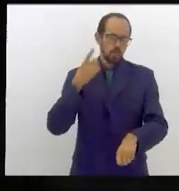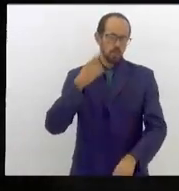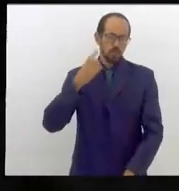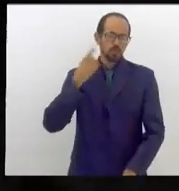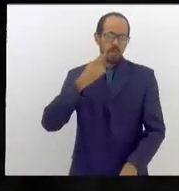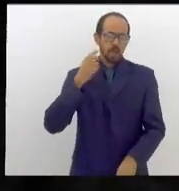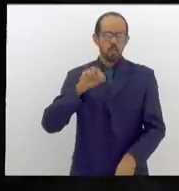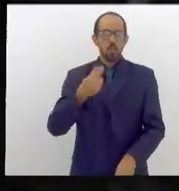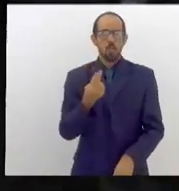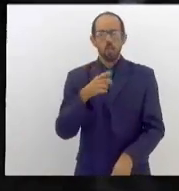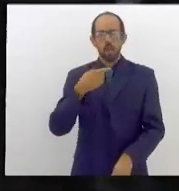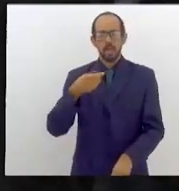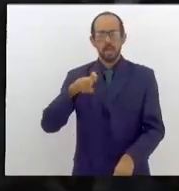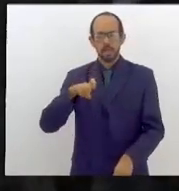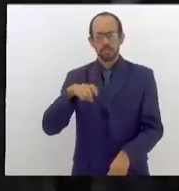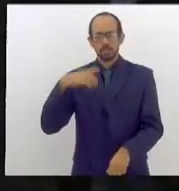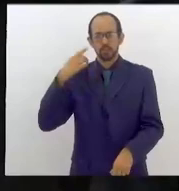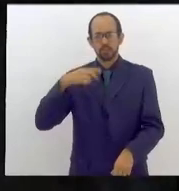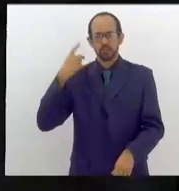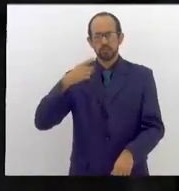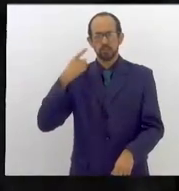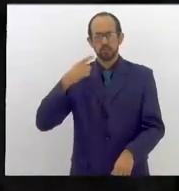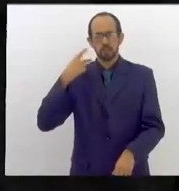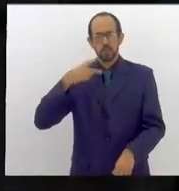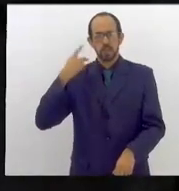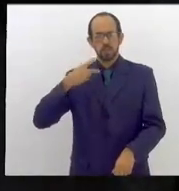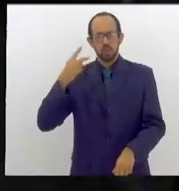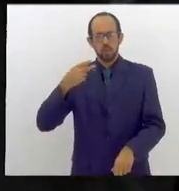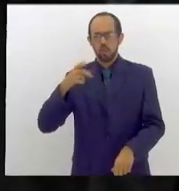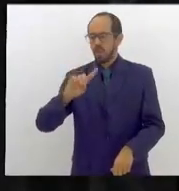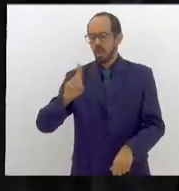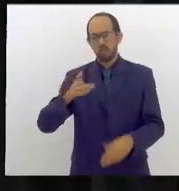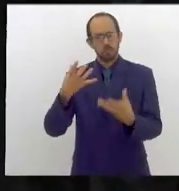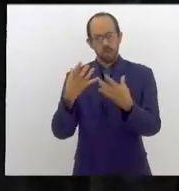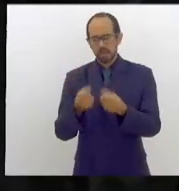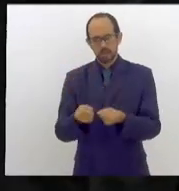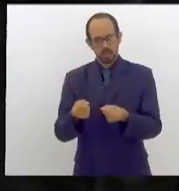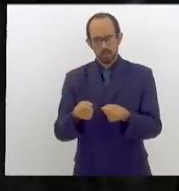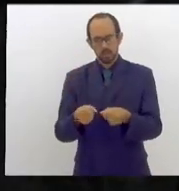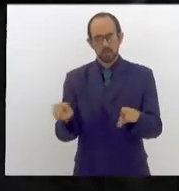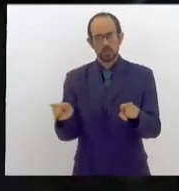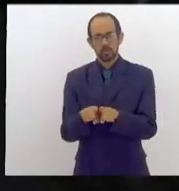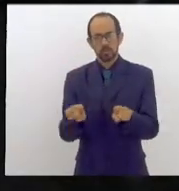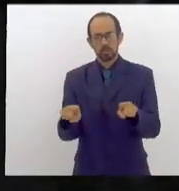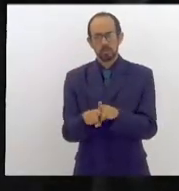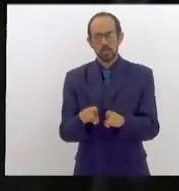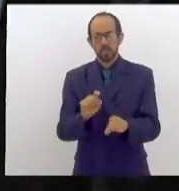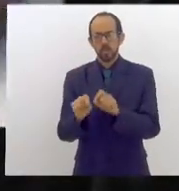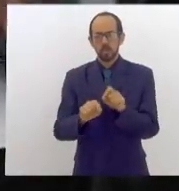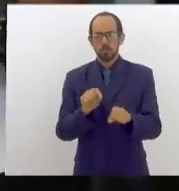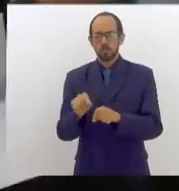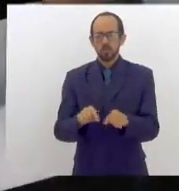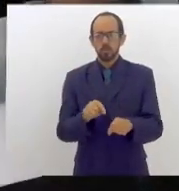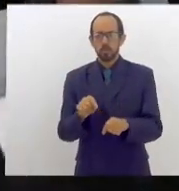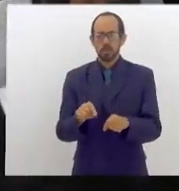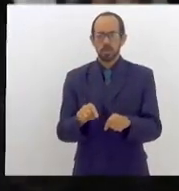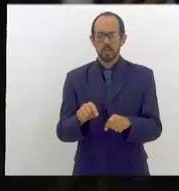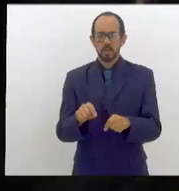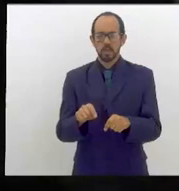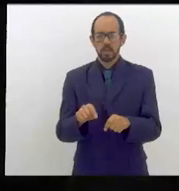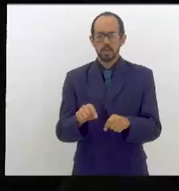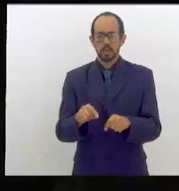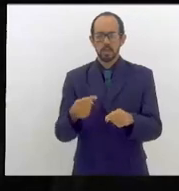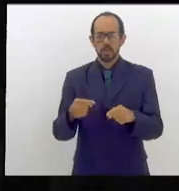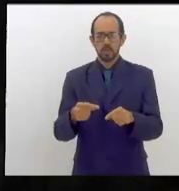este Vereador Né como deputado federal não foi acolhida e também apresentamos aqui uma Emenda que